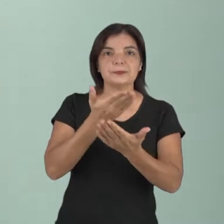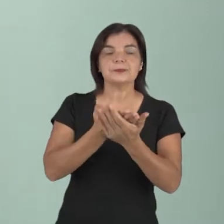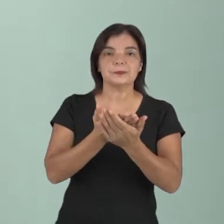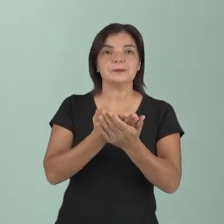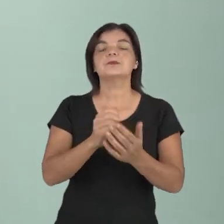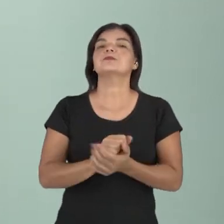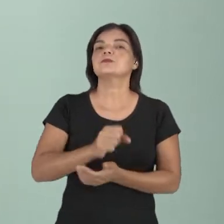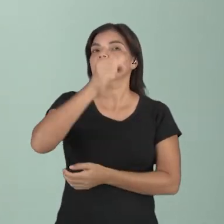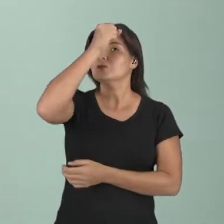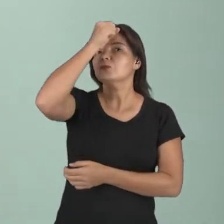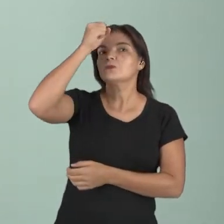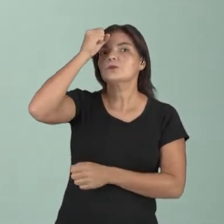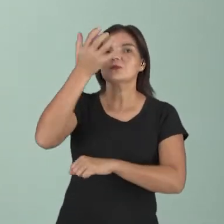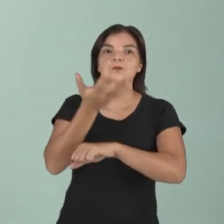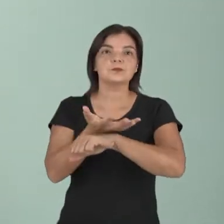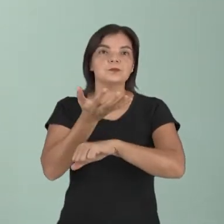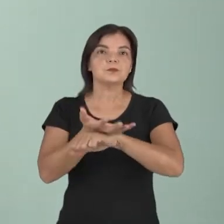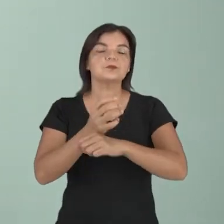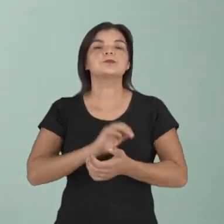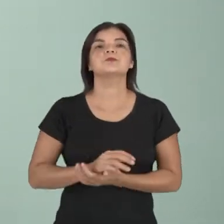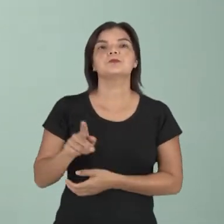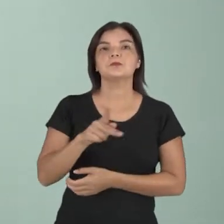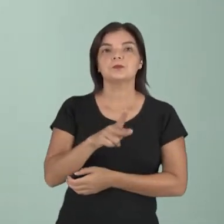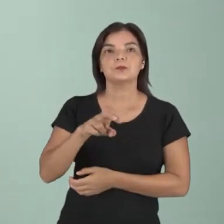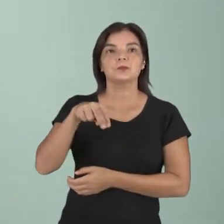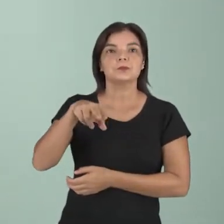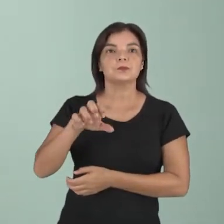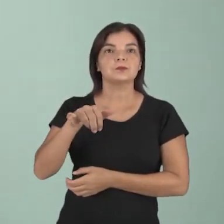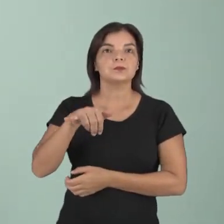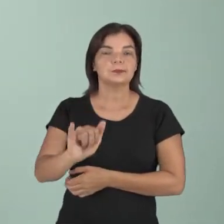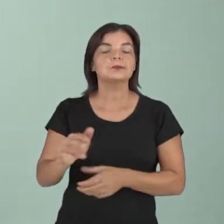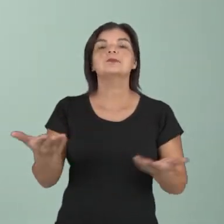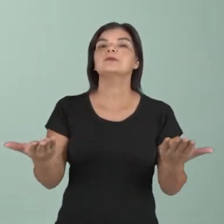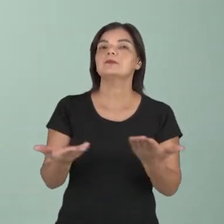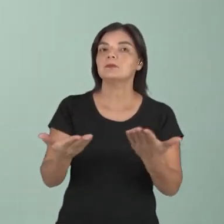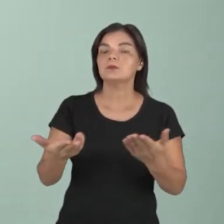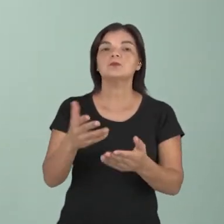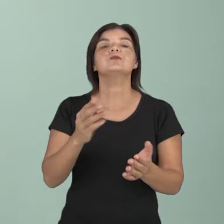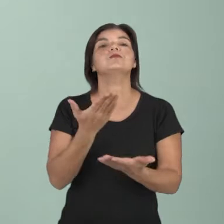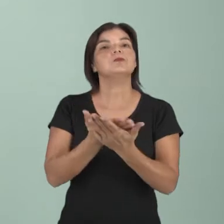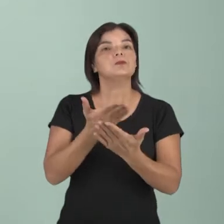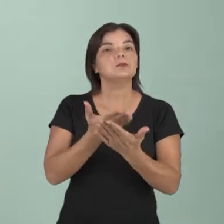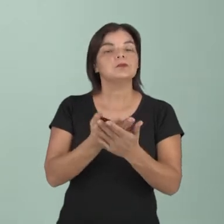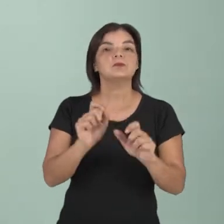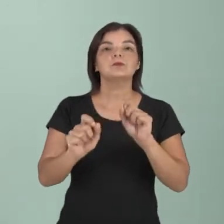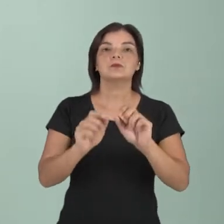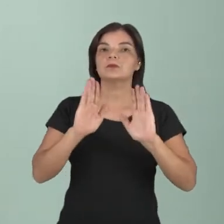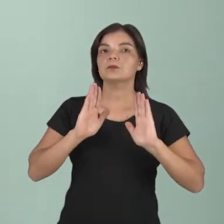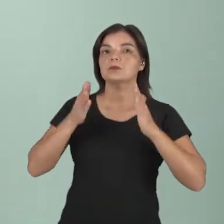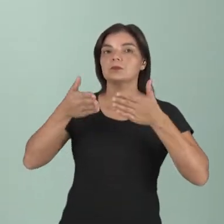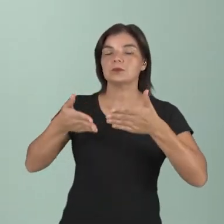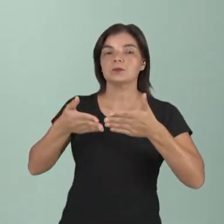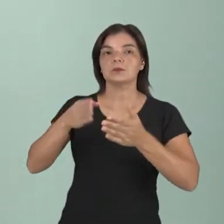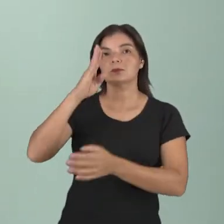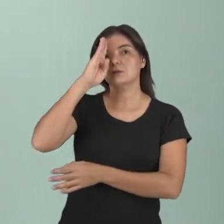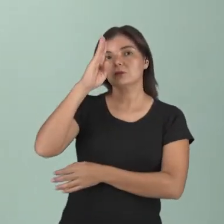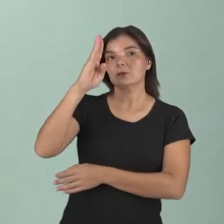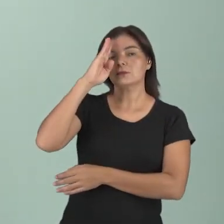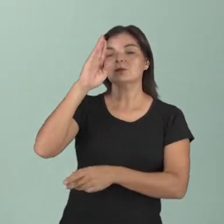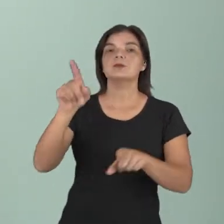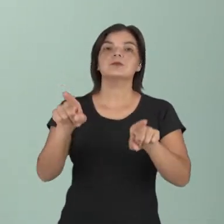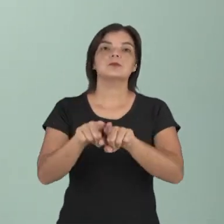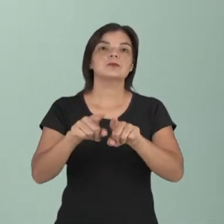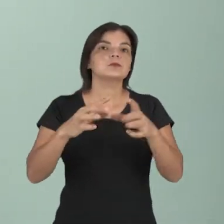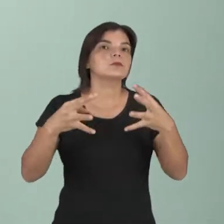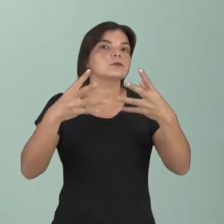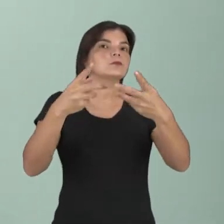componente curricular Sociologia. Sou o professor Ney Araújo e esta videoaula ela está direcionada principalmente